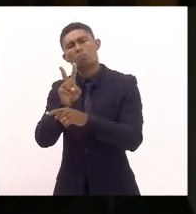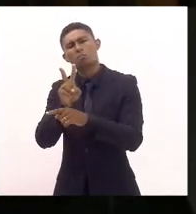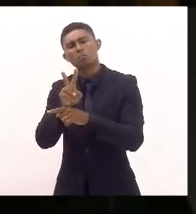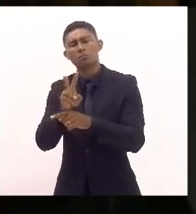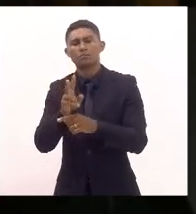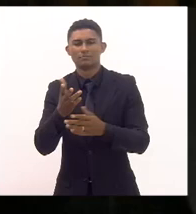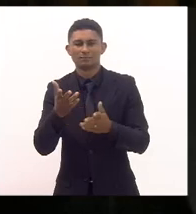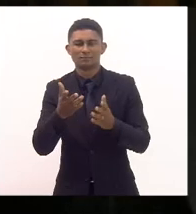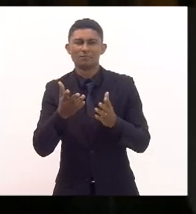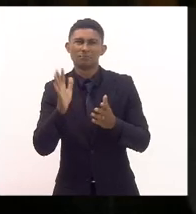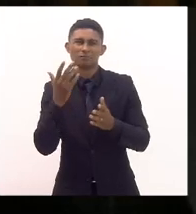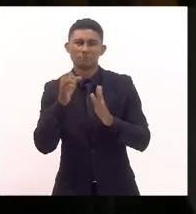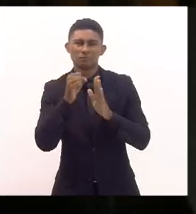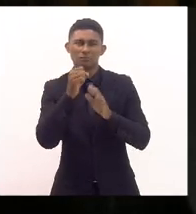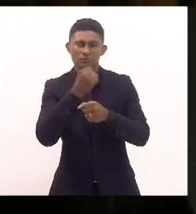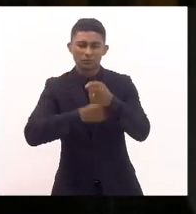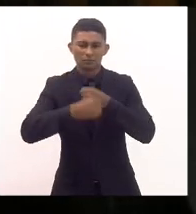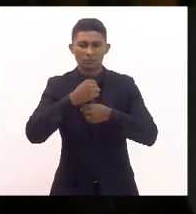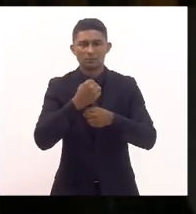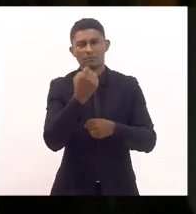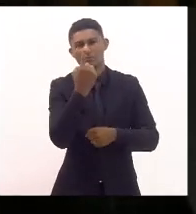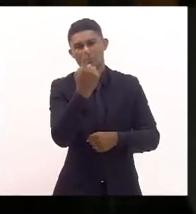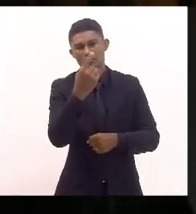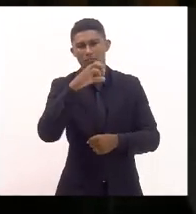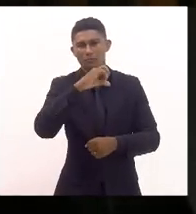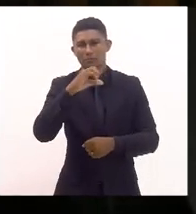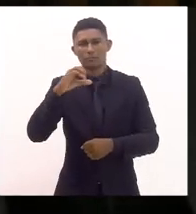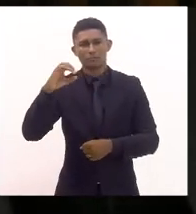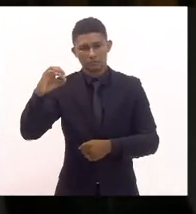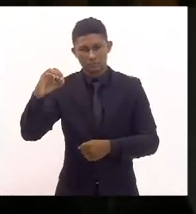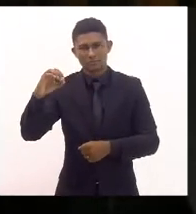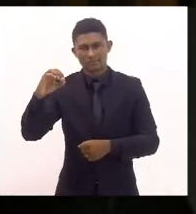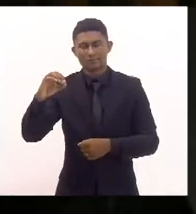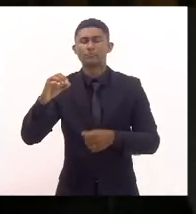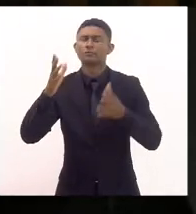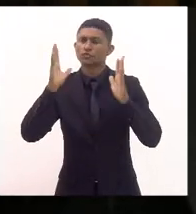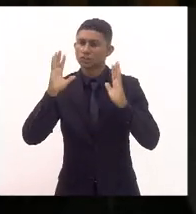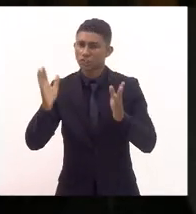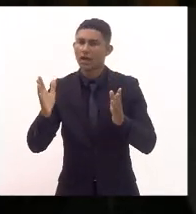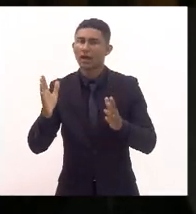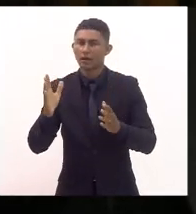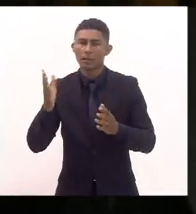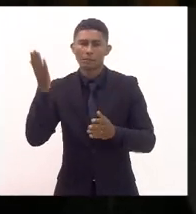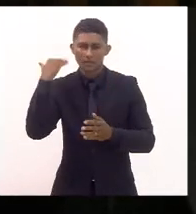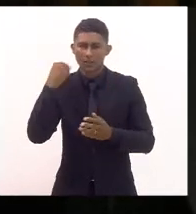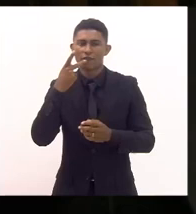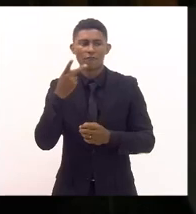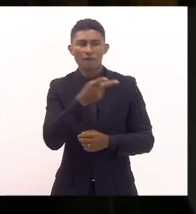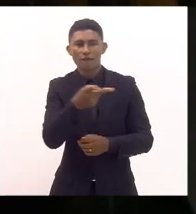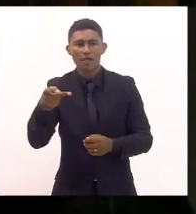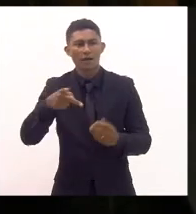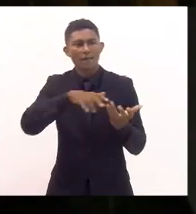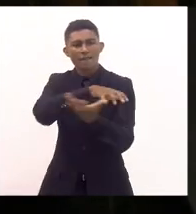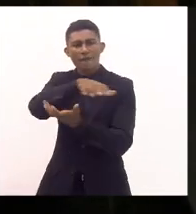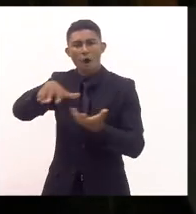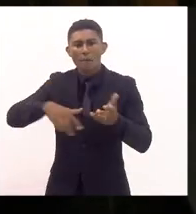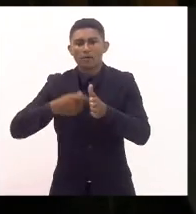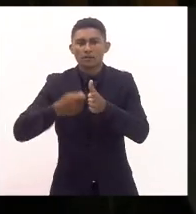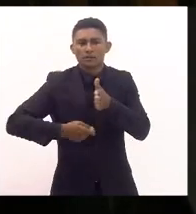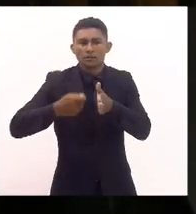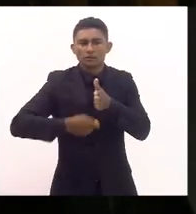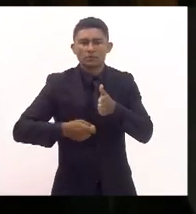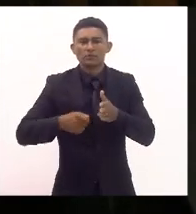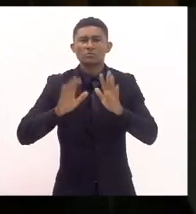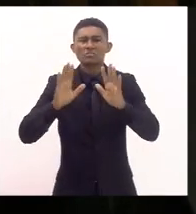o início da década de 90 e se fala em reforma tributária e nunca ela